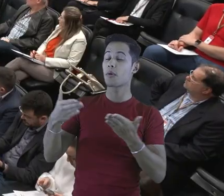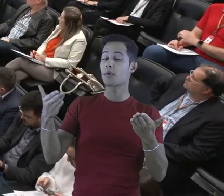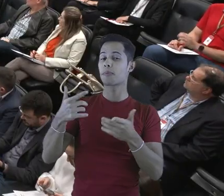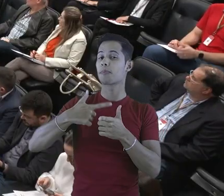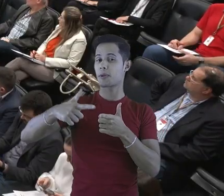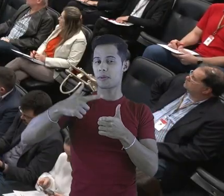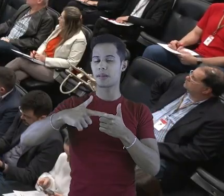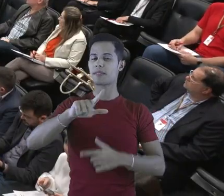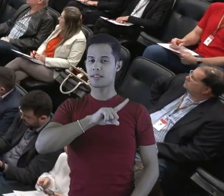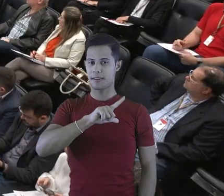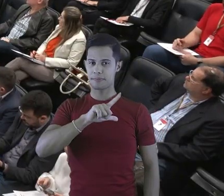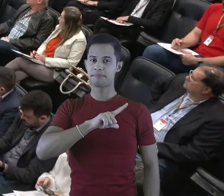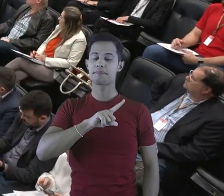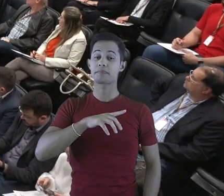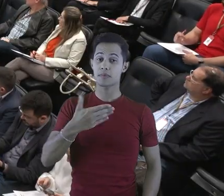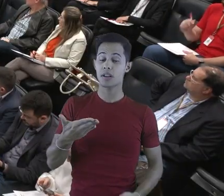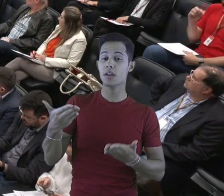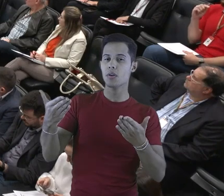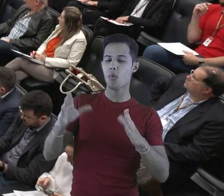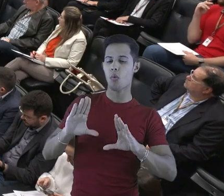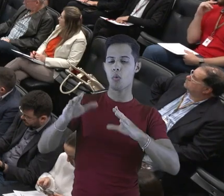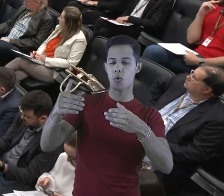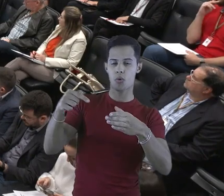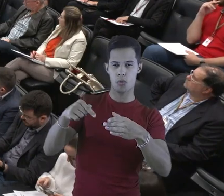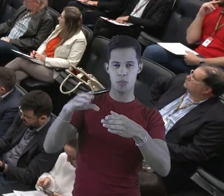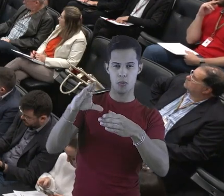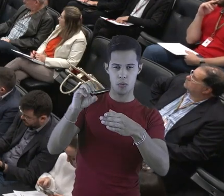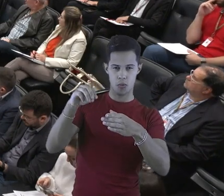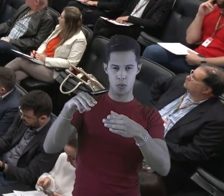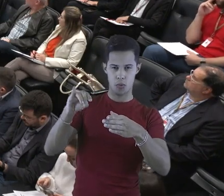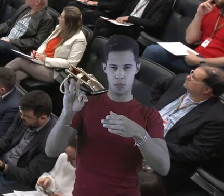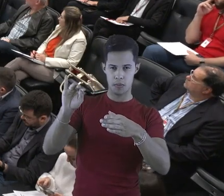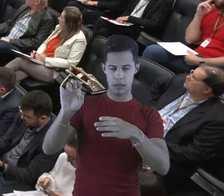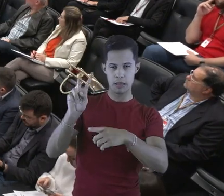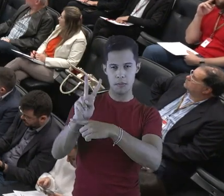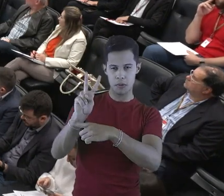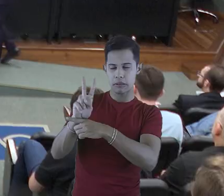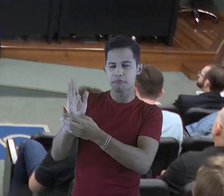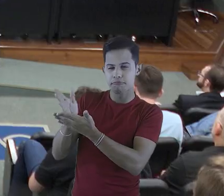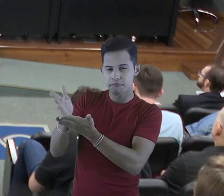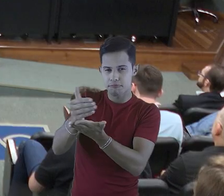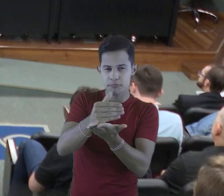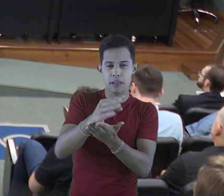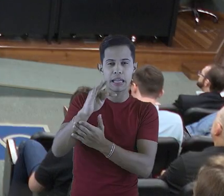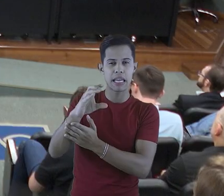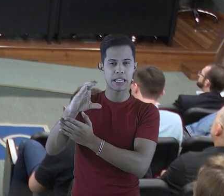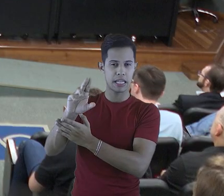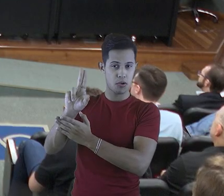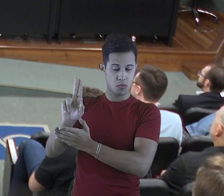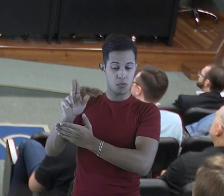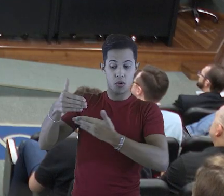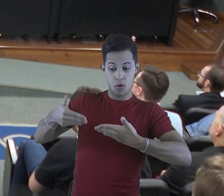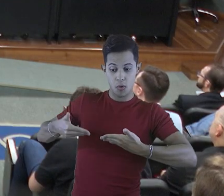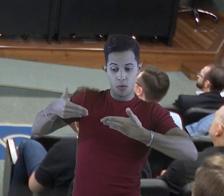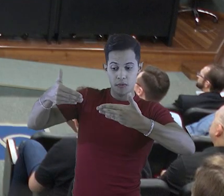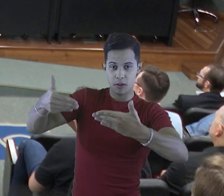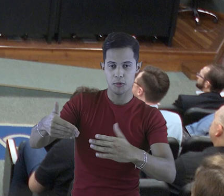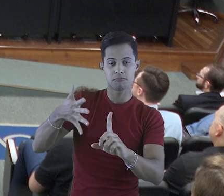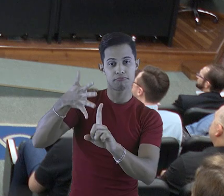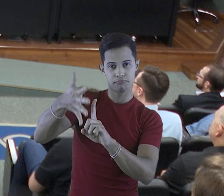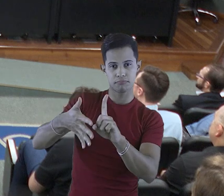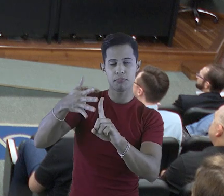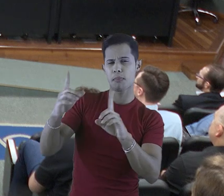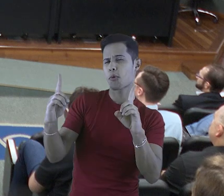Esses dias, o pessoal do Comitê de Proteção de Dados, Segurança e Informação do TCU, me chamou para dar uma palestra lá para eles. Foi uma palestra